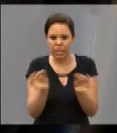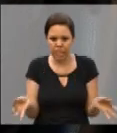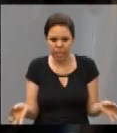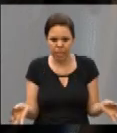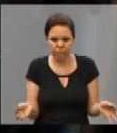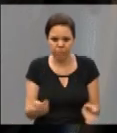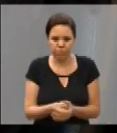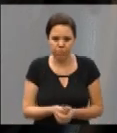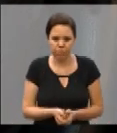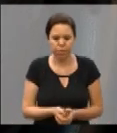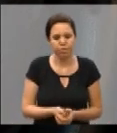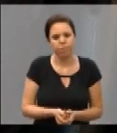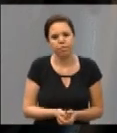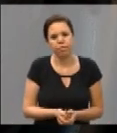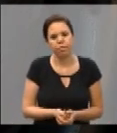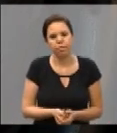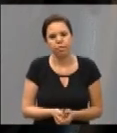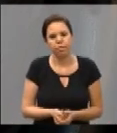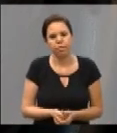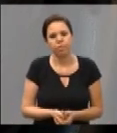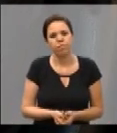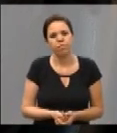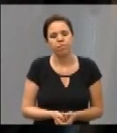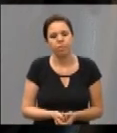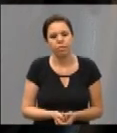termos de ser, sabe,